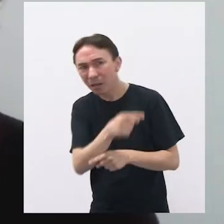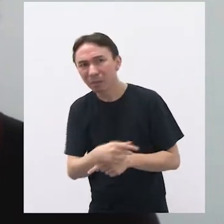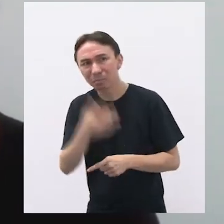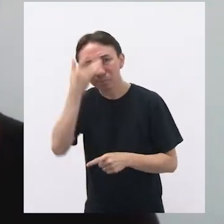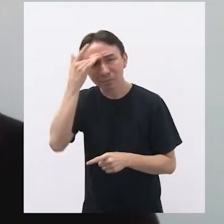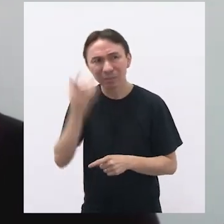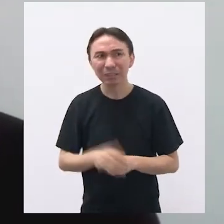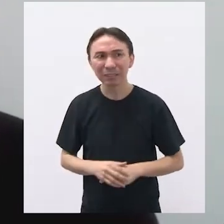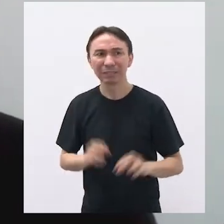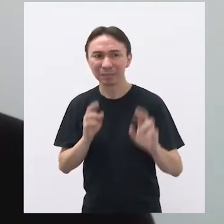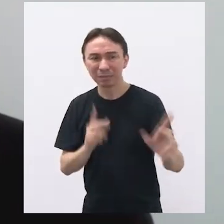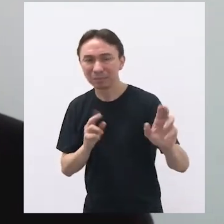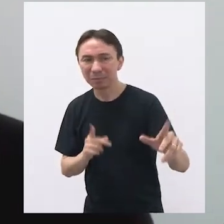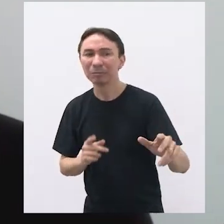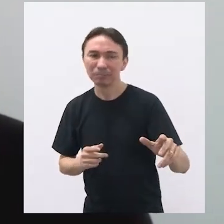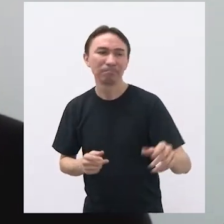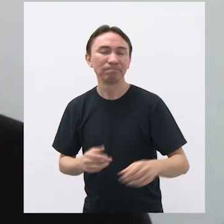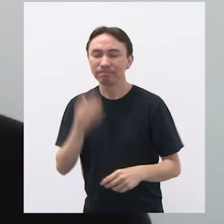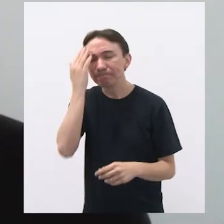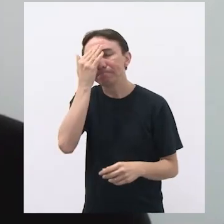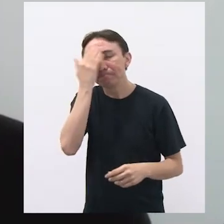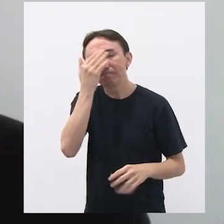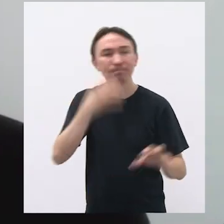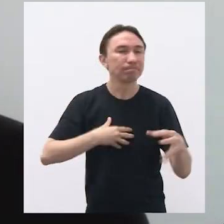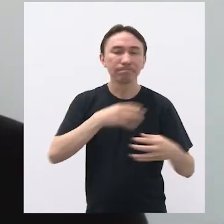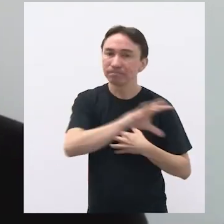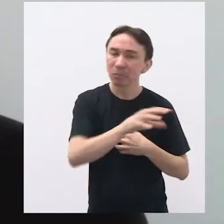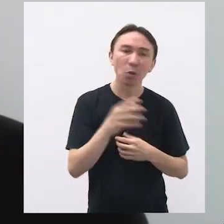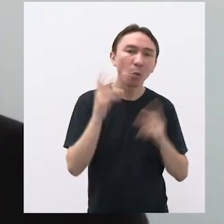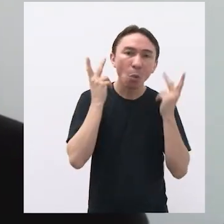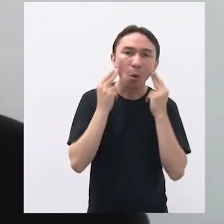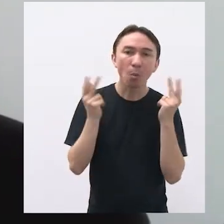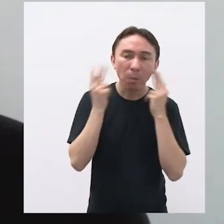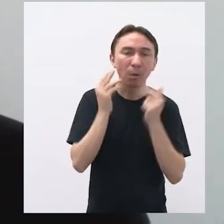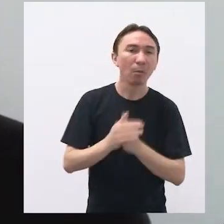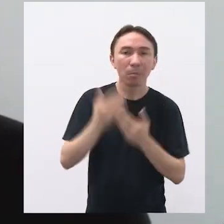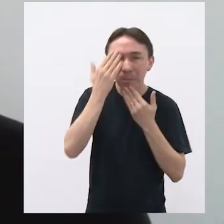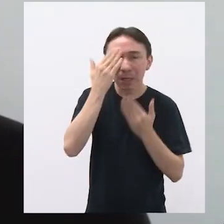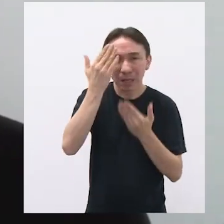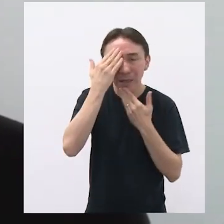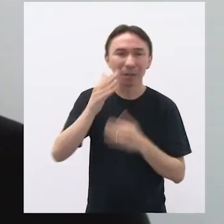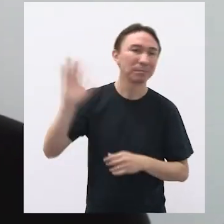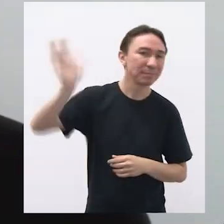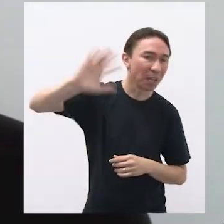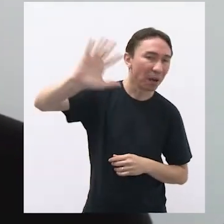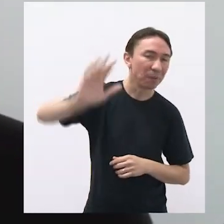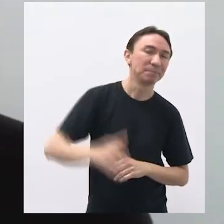né? Muito obrigada, professoras e professores, um bom dia de trabalho para vocês e até a próxima.